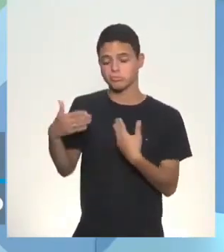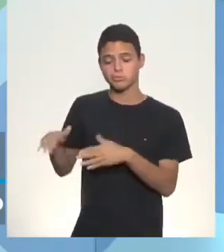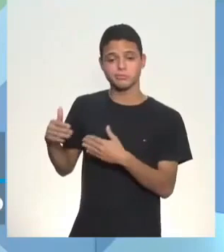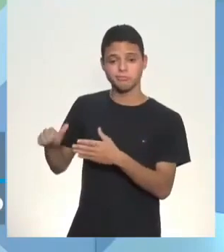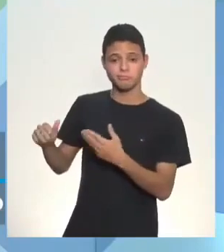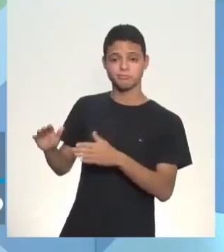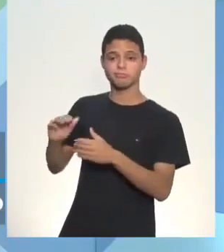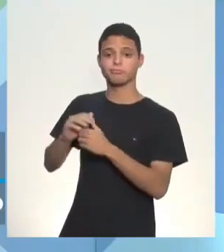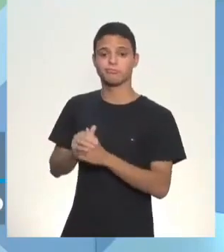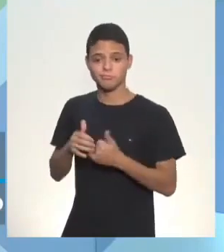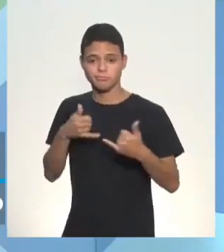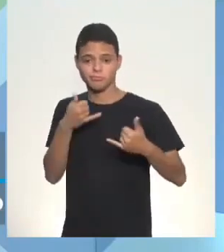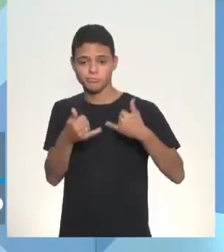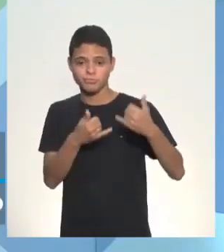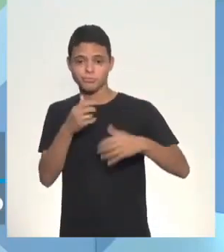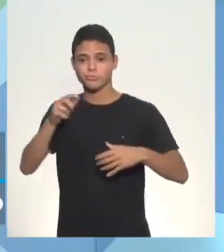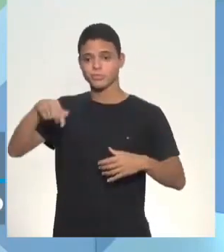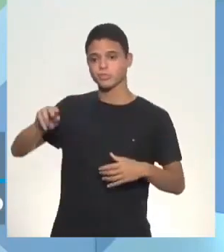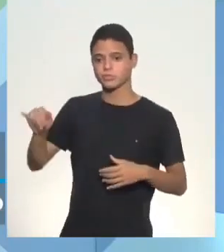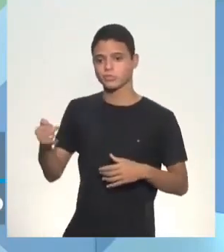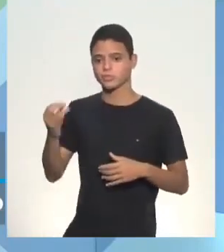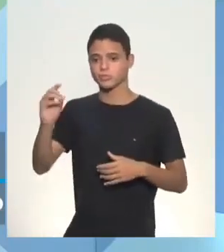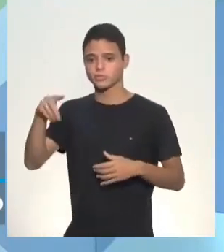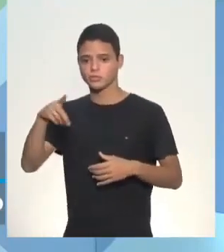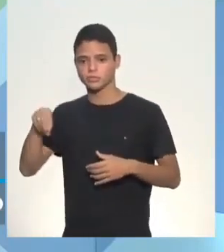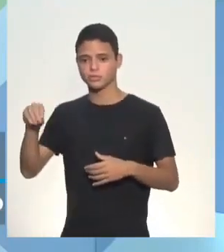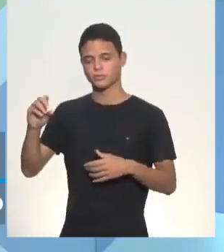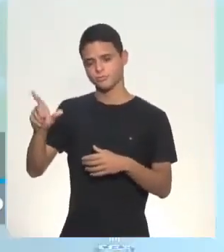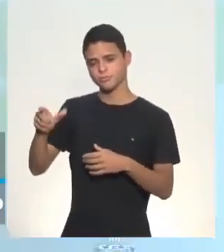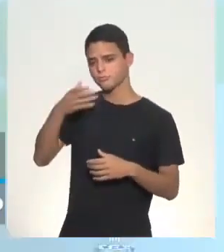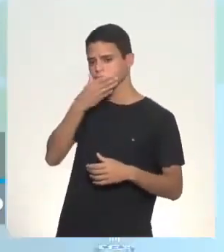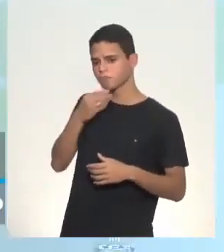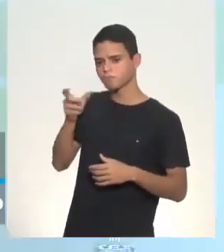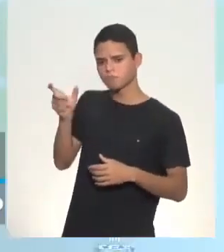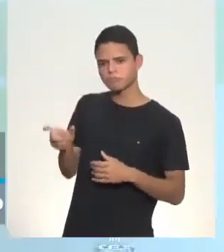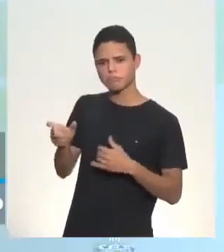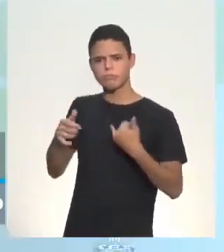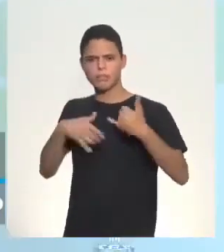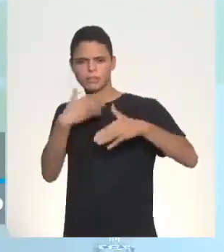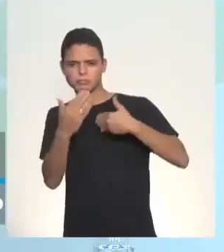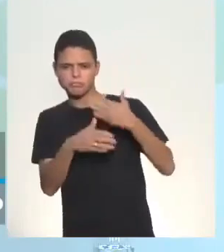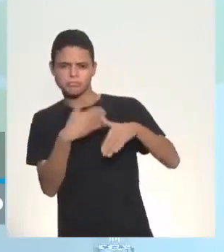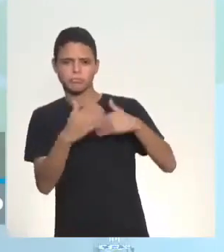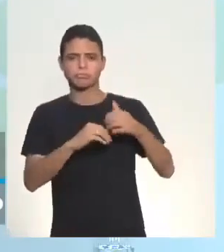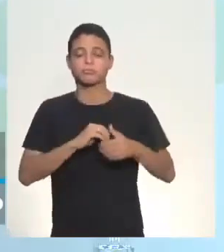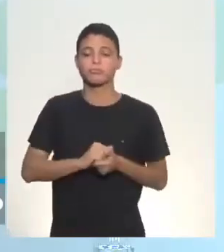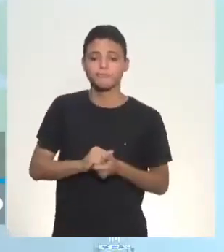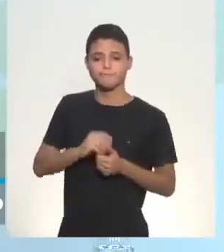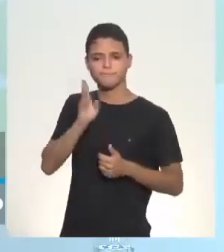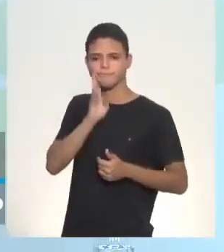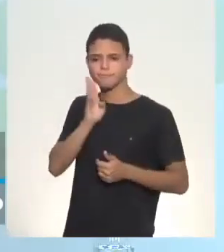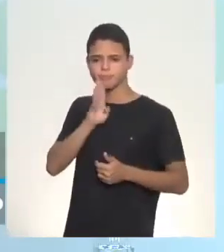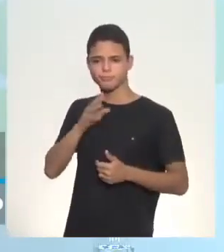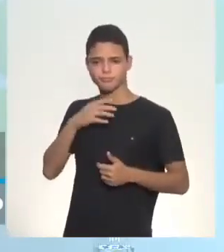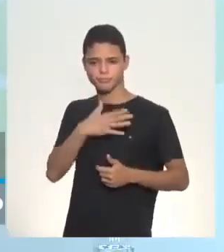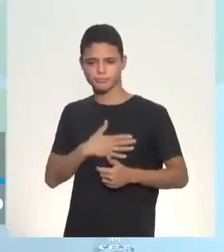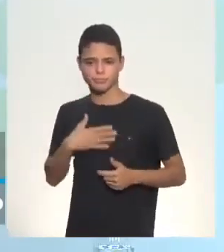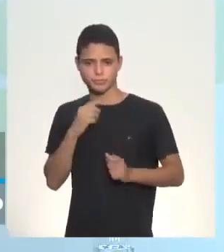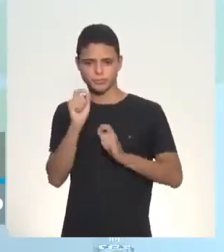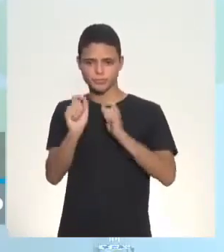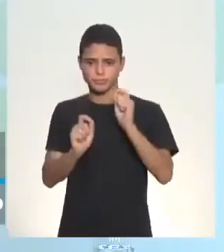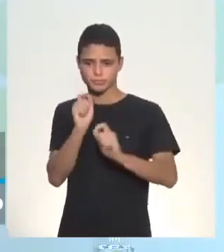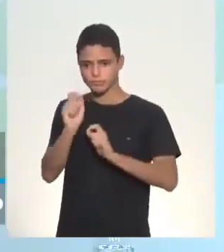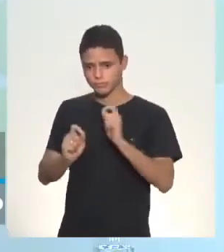o Gabriel. O João Gustavo diz, um garoto que fazia qualquer coisa. Eu achei bem interessante que o tempo todo, tanto